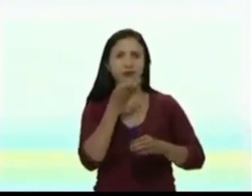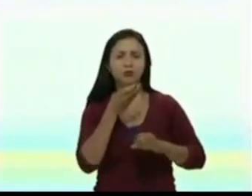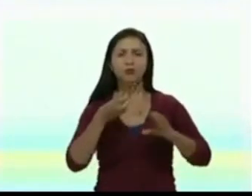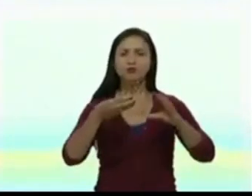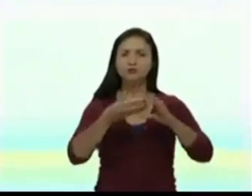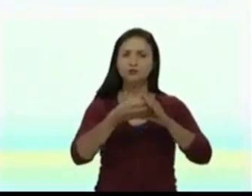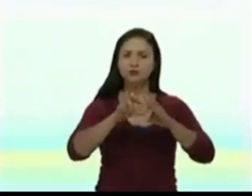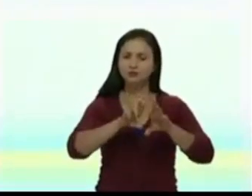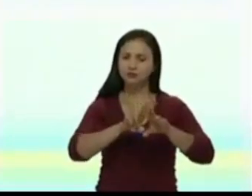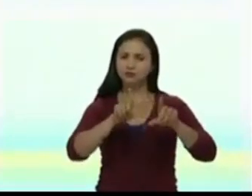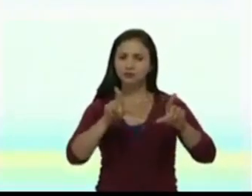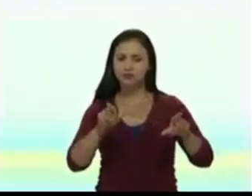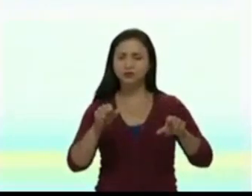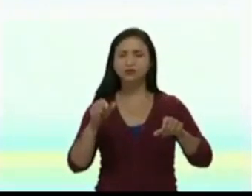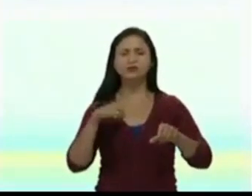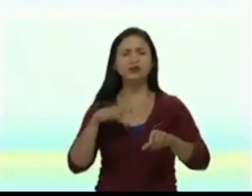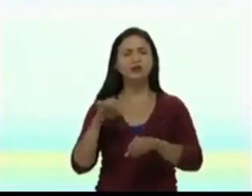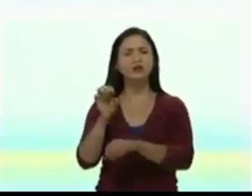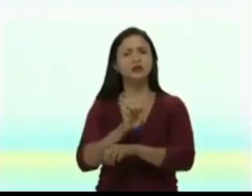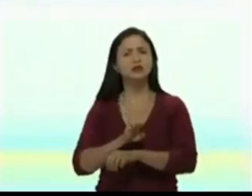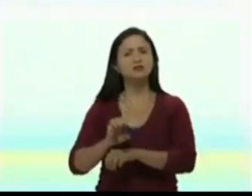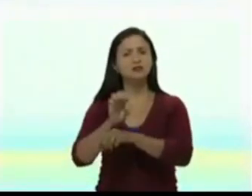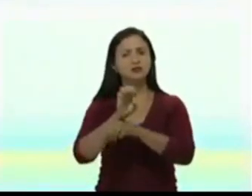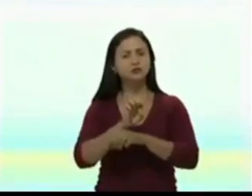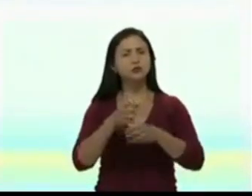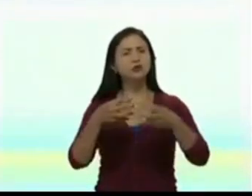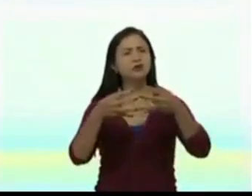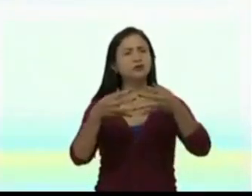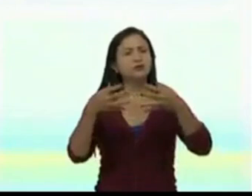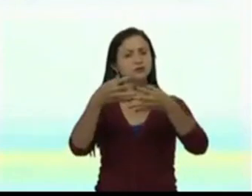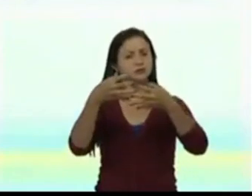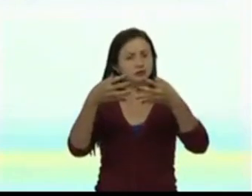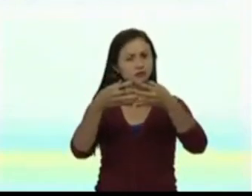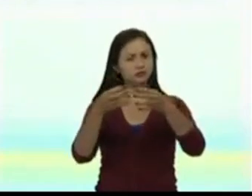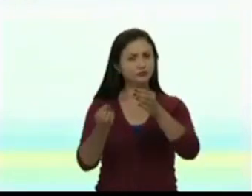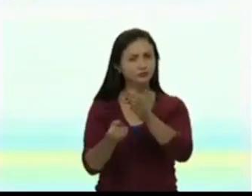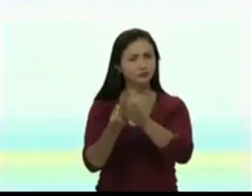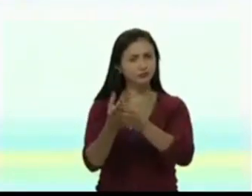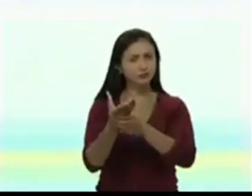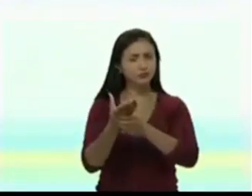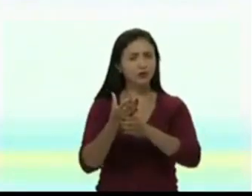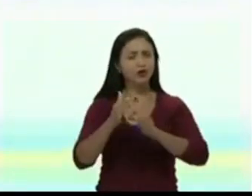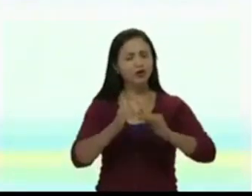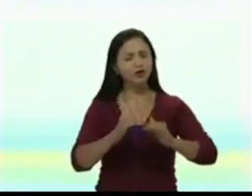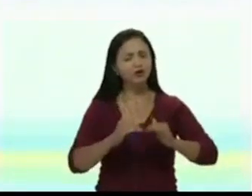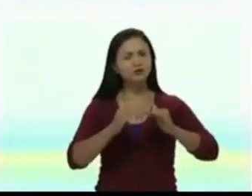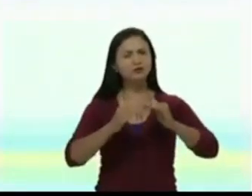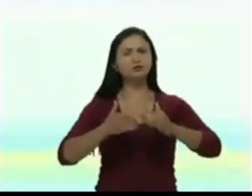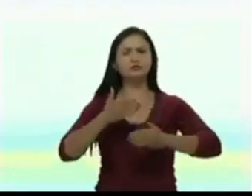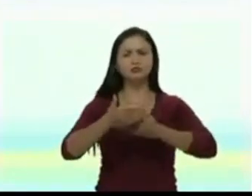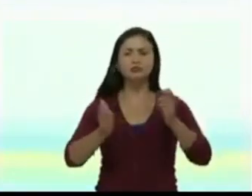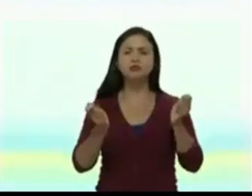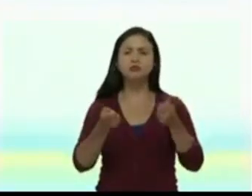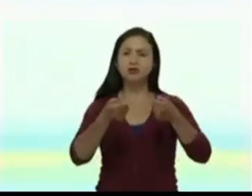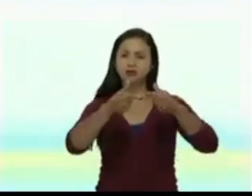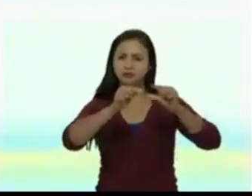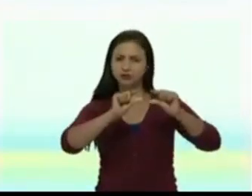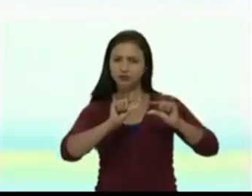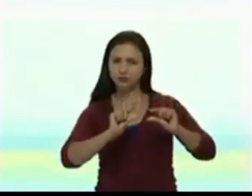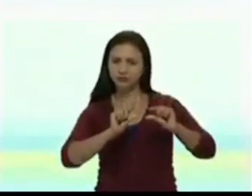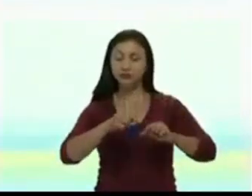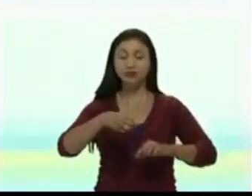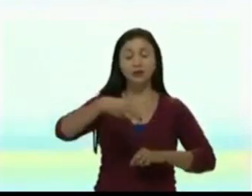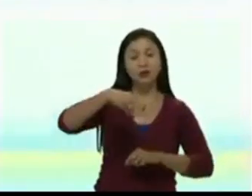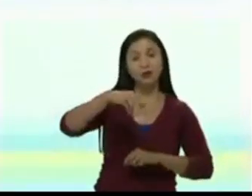células são diferenciadas e têm estrutura típica do tecido de origem. O crescimento é progressivo e pode regredir. As mitoses